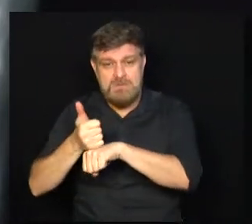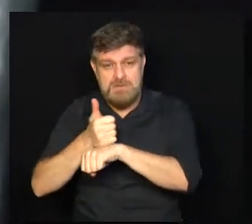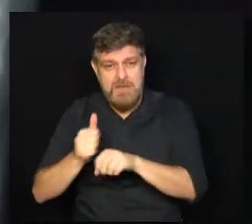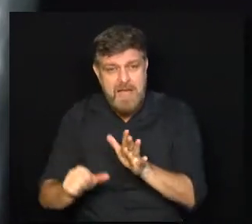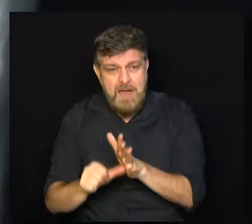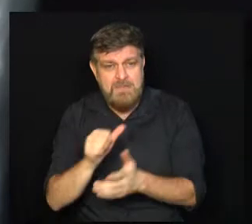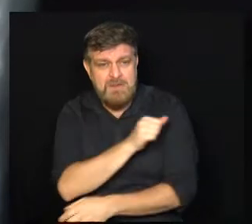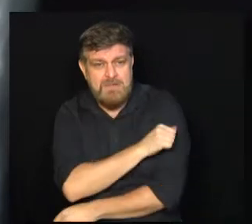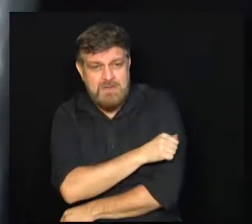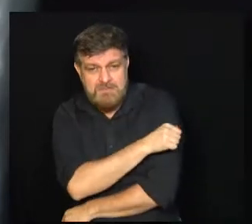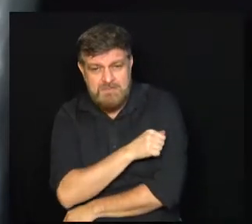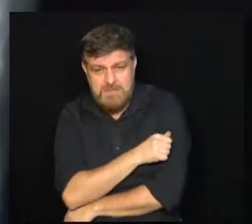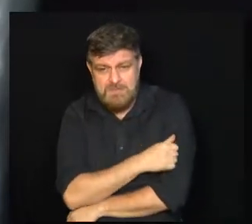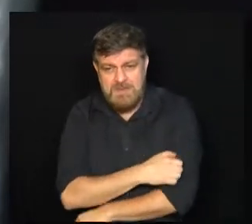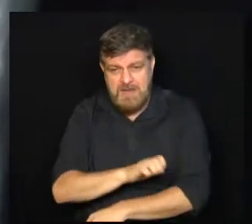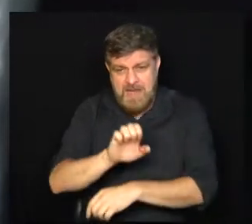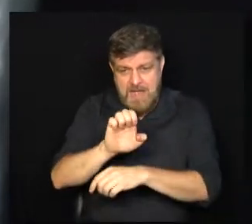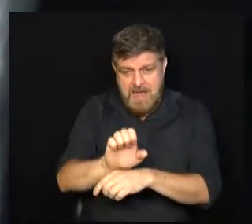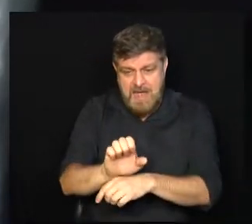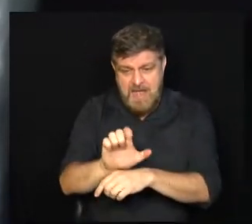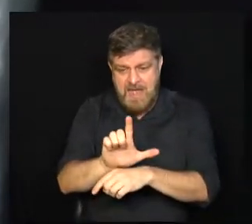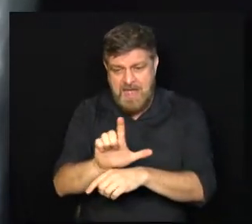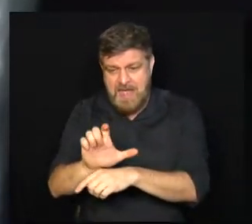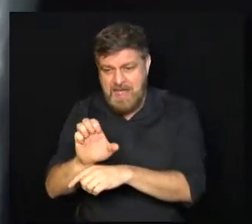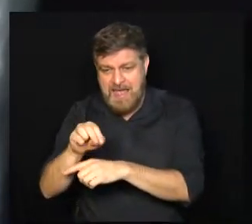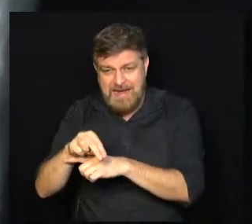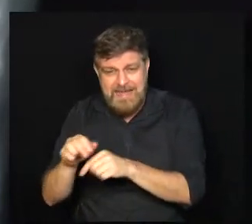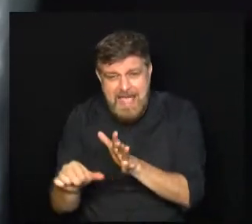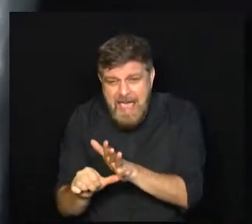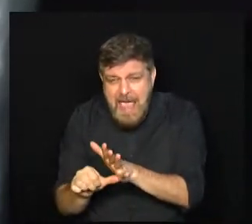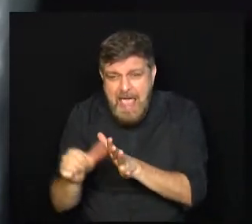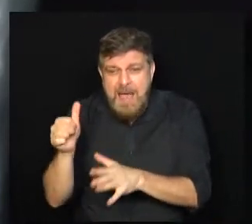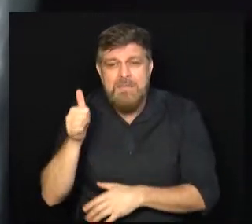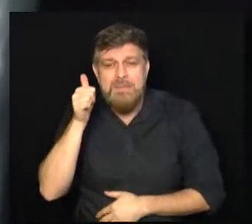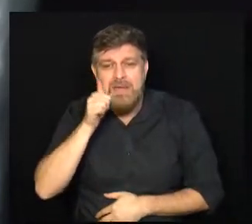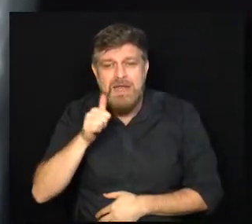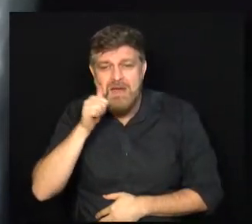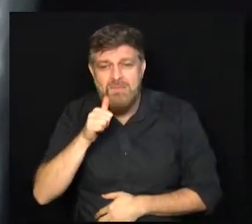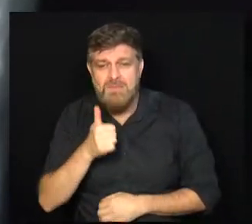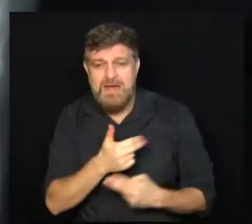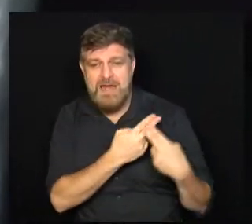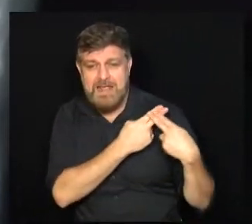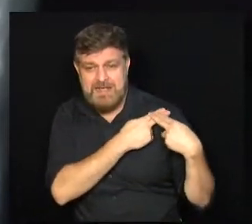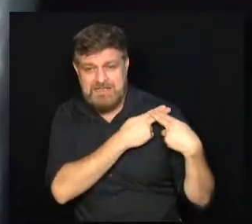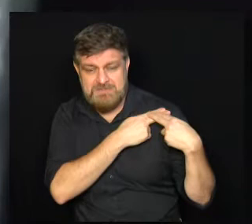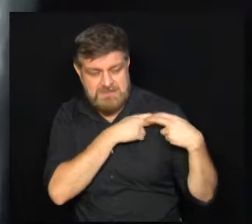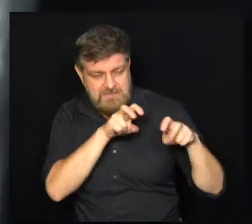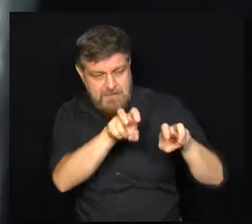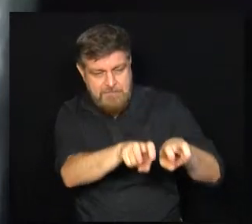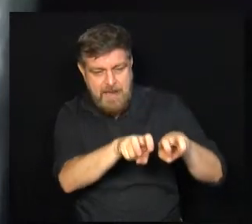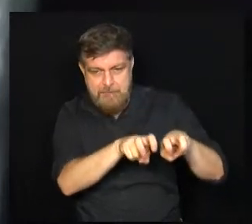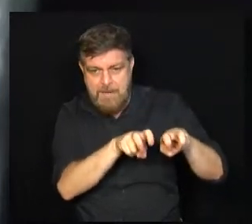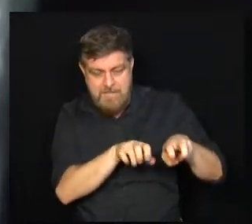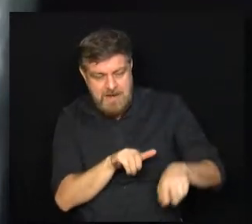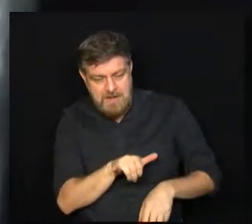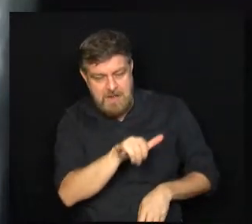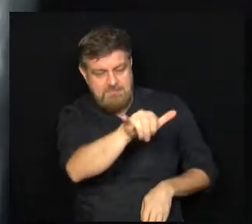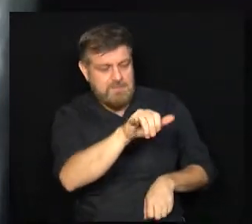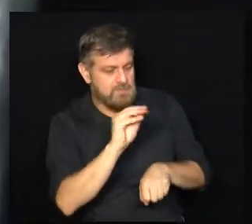enfermeira foi Ellen Church. Ela é considerada então a primeira comissária de bordo, comissária de voo da aviação